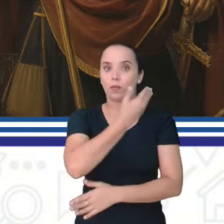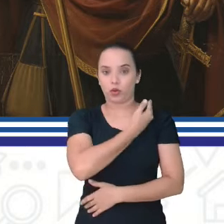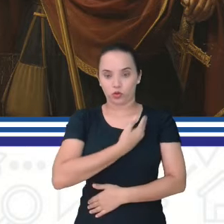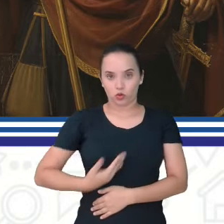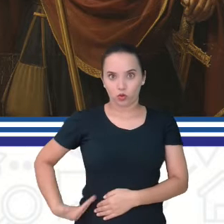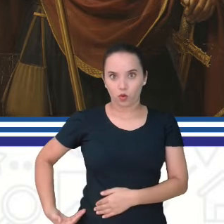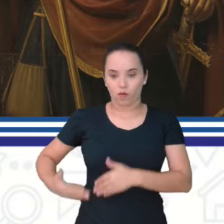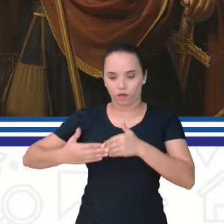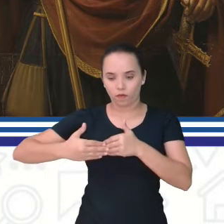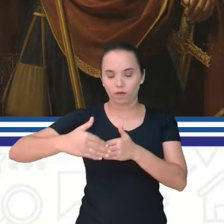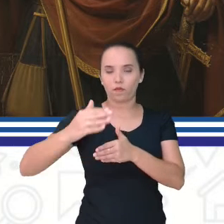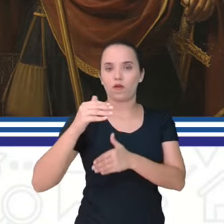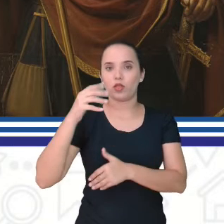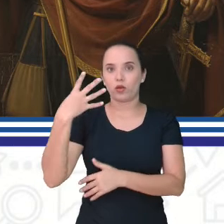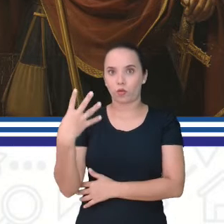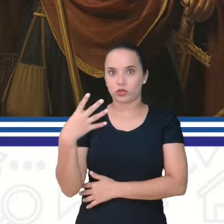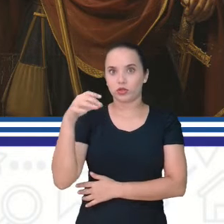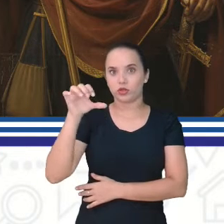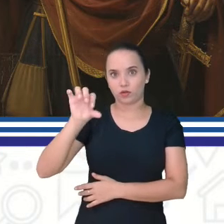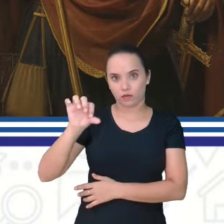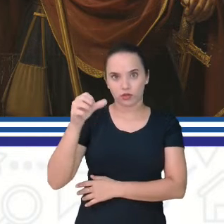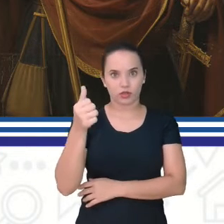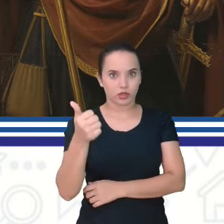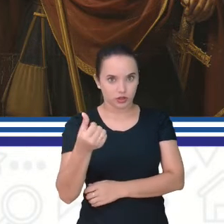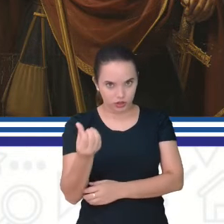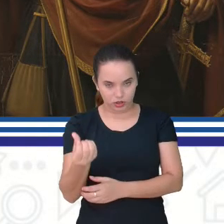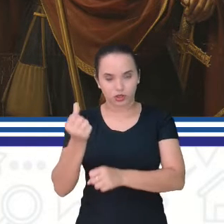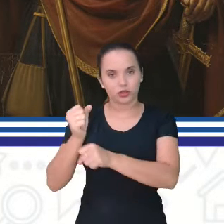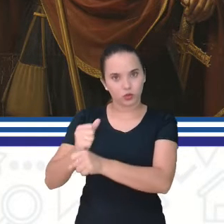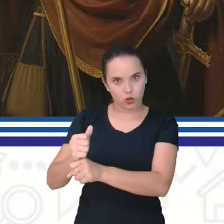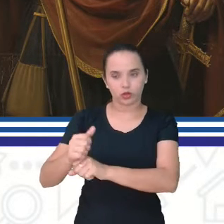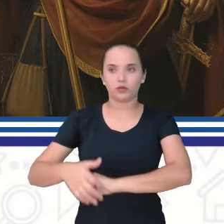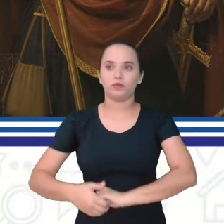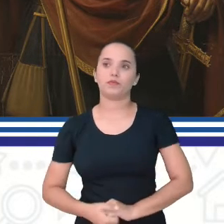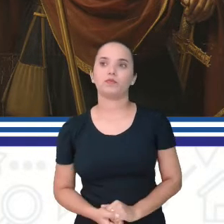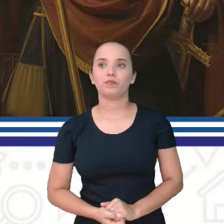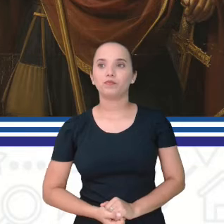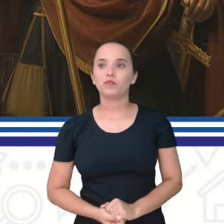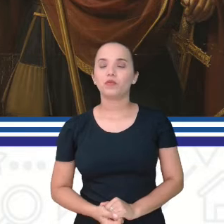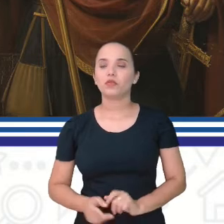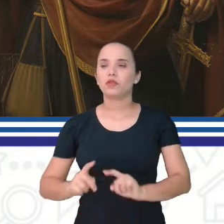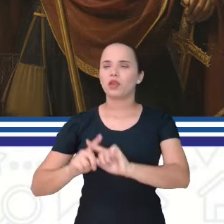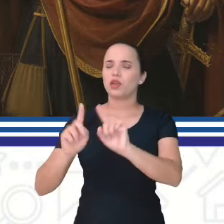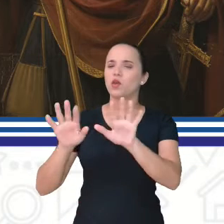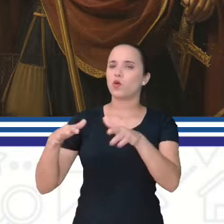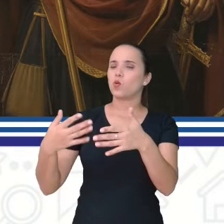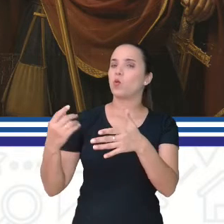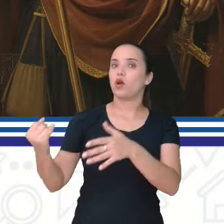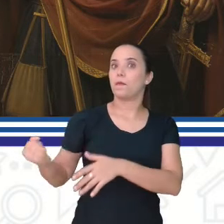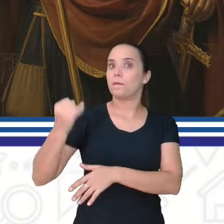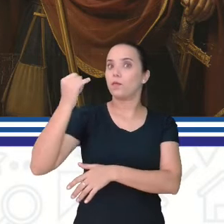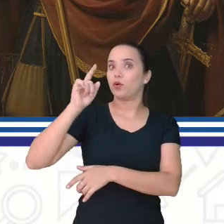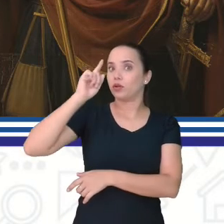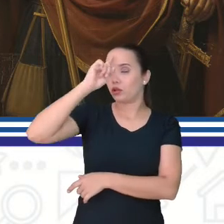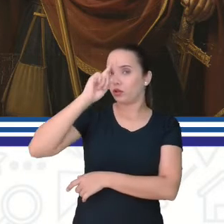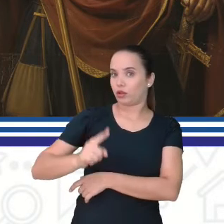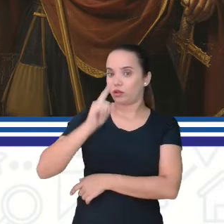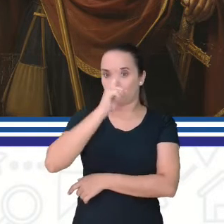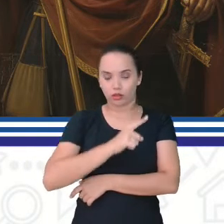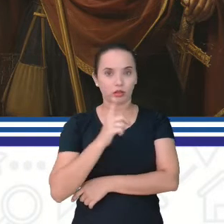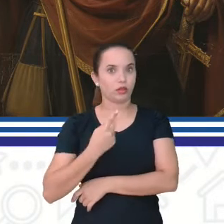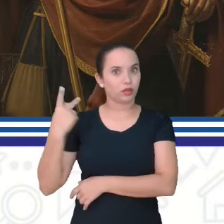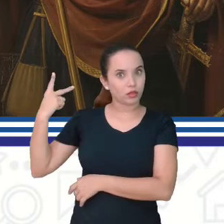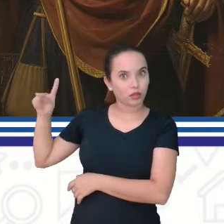de 496. E quais foram as determinações importantes do rei Clovis, né?